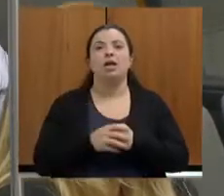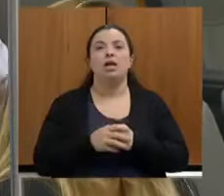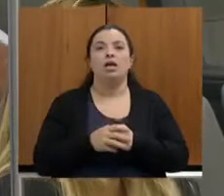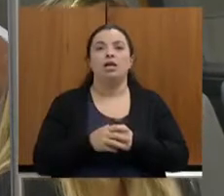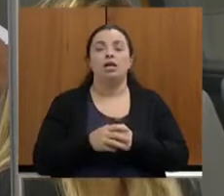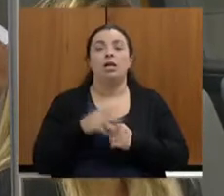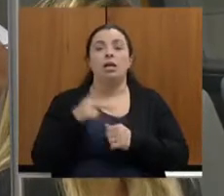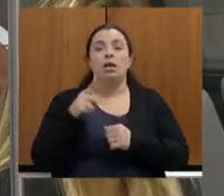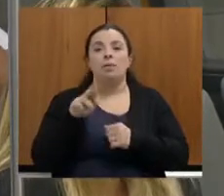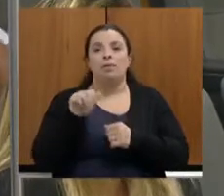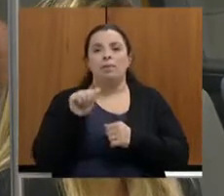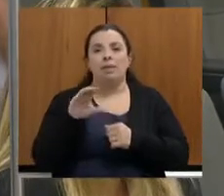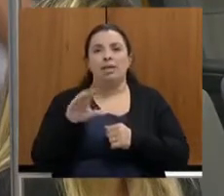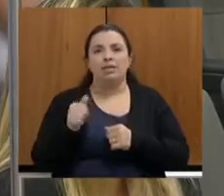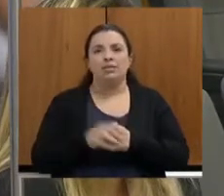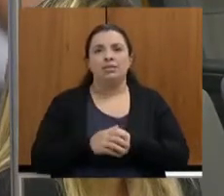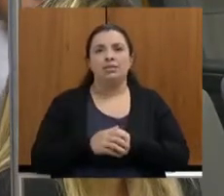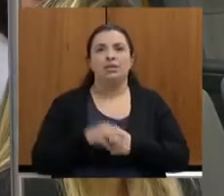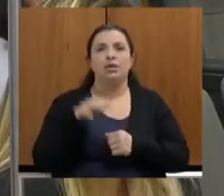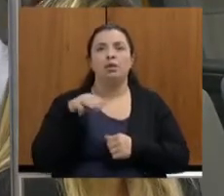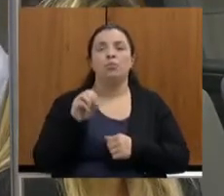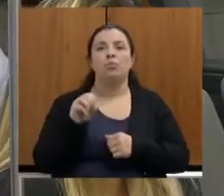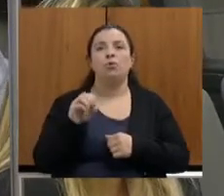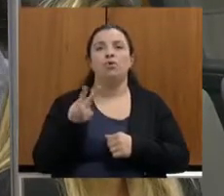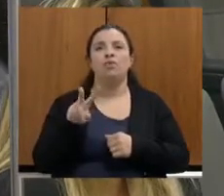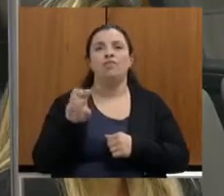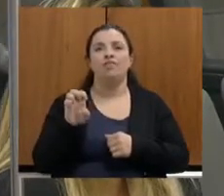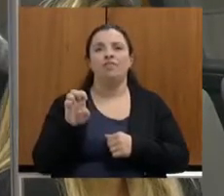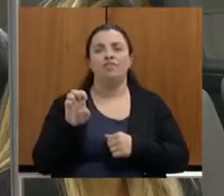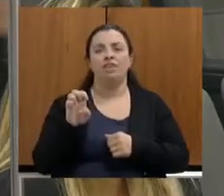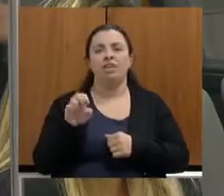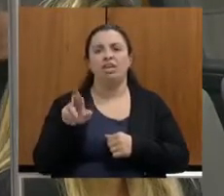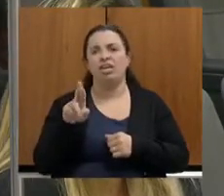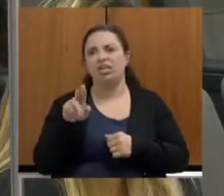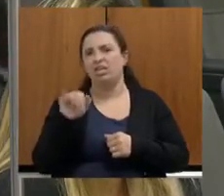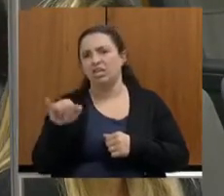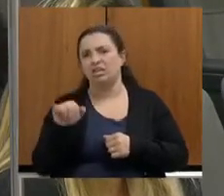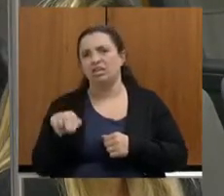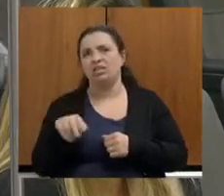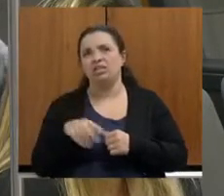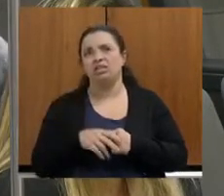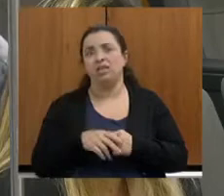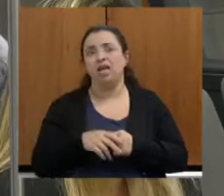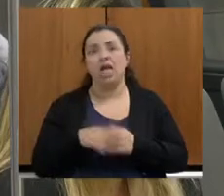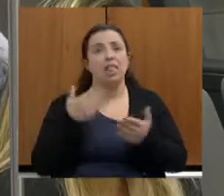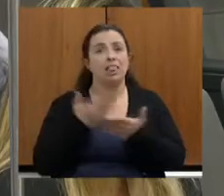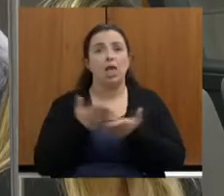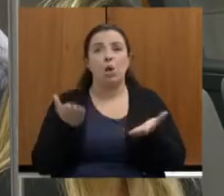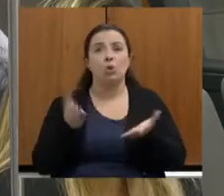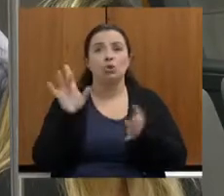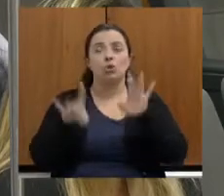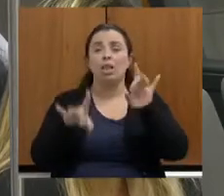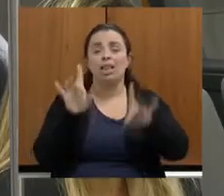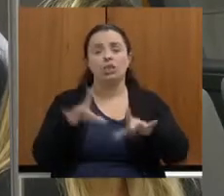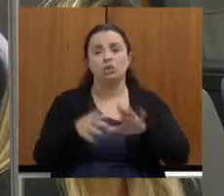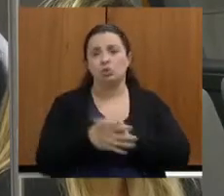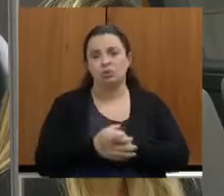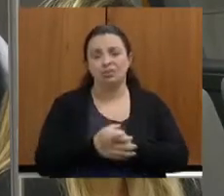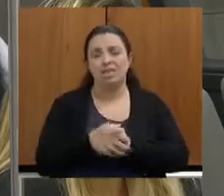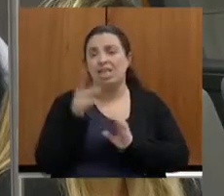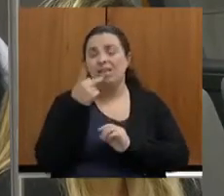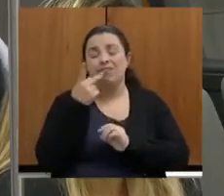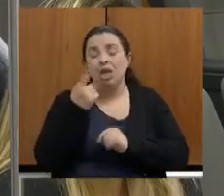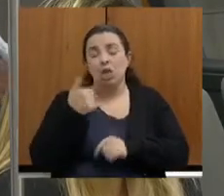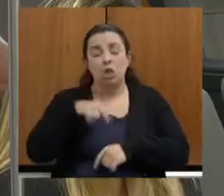de tá desse jeito aí ó até hoje esse lixo eu ia sair ainda tem coragem de falar que nós não